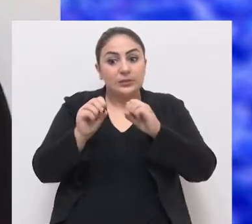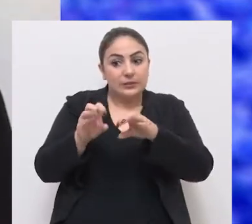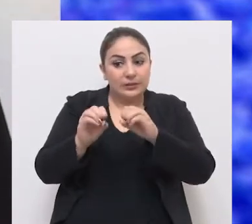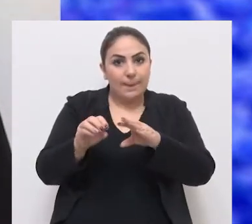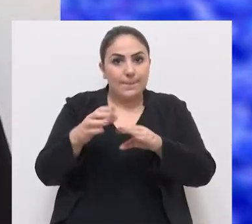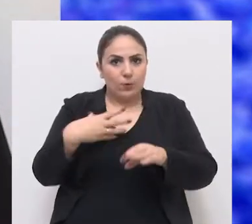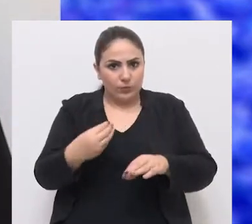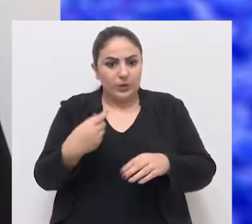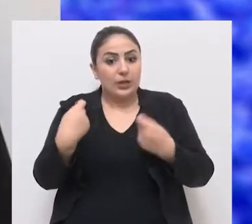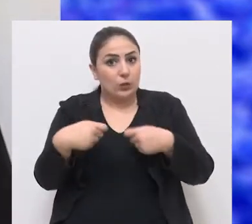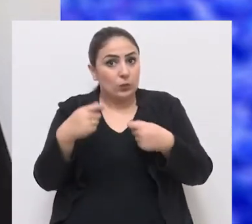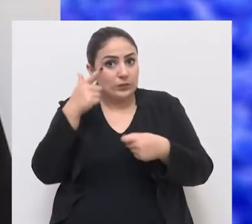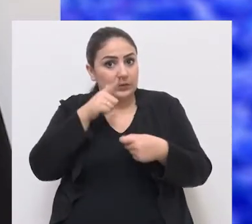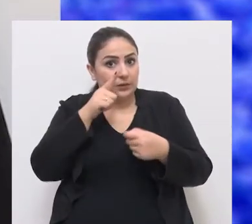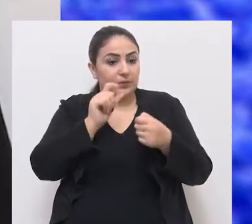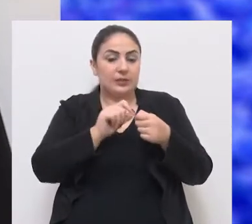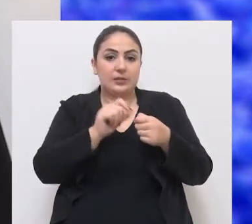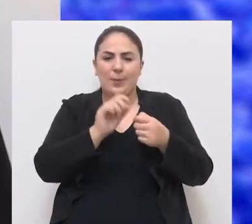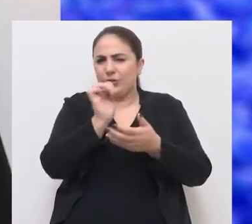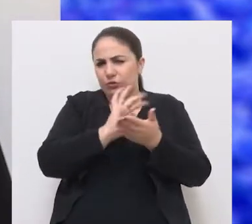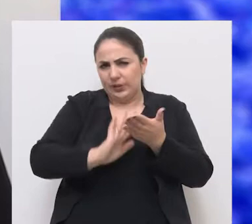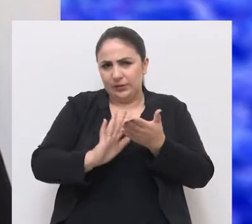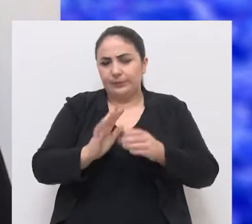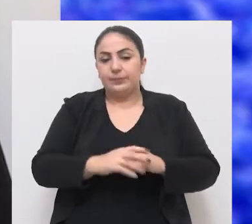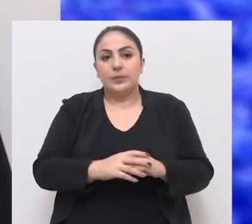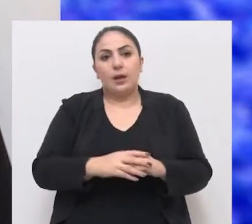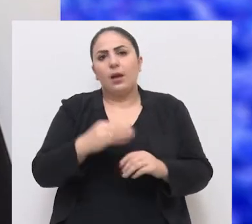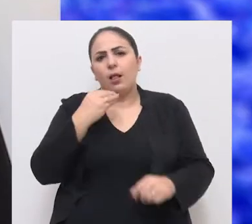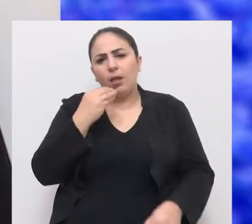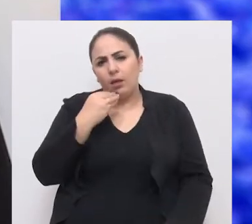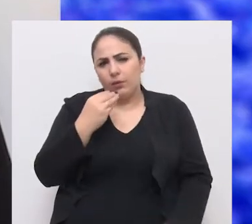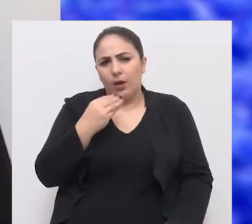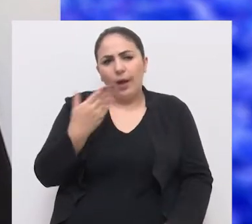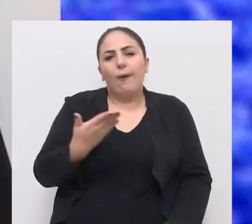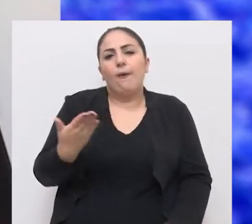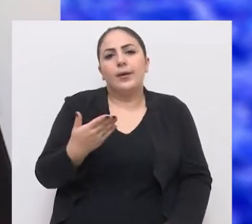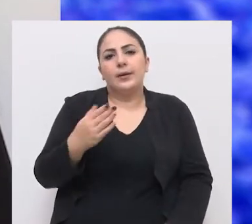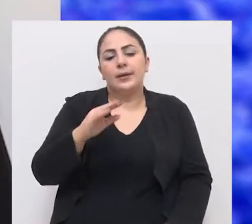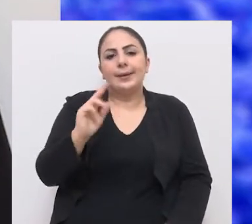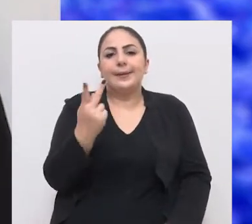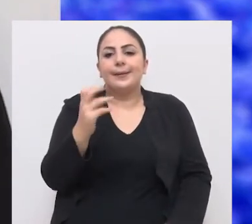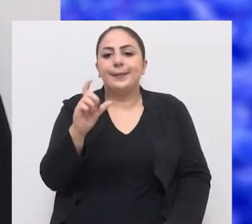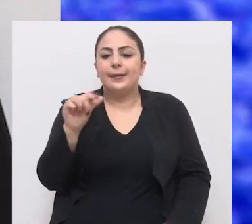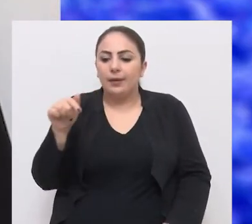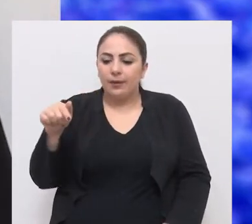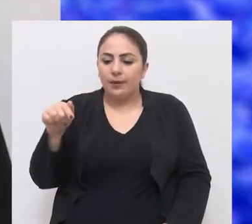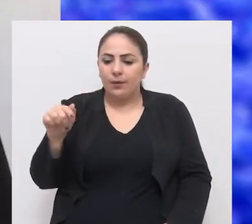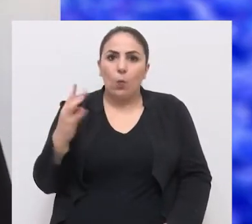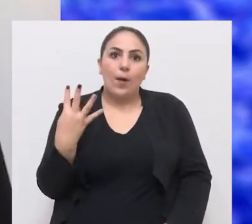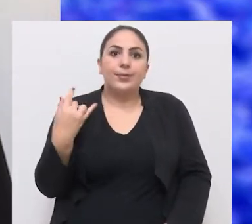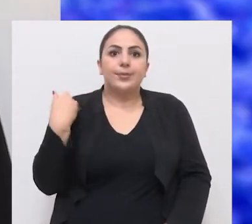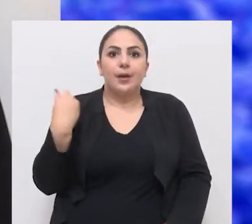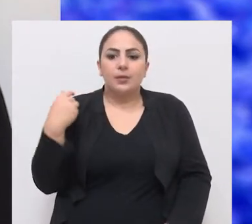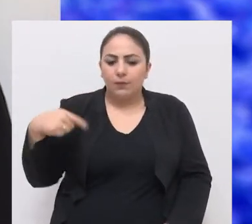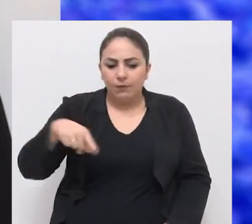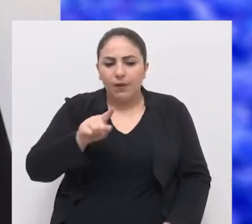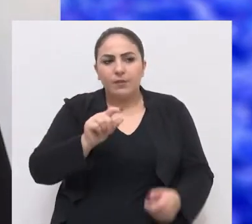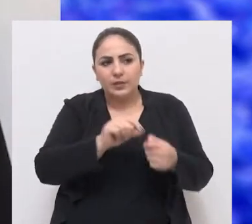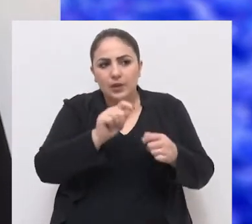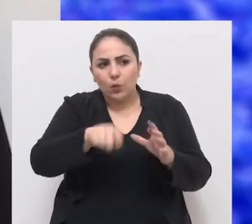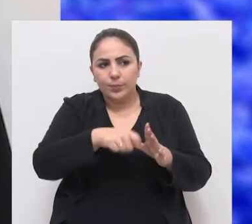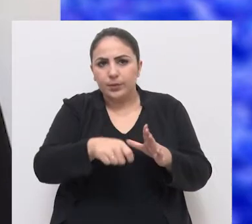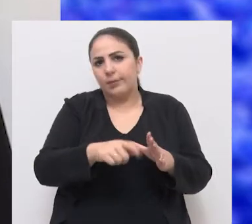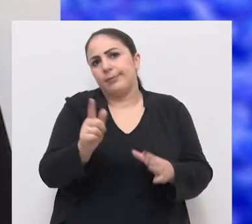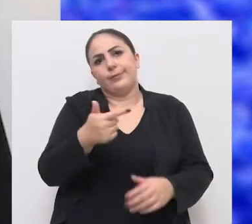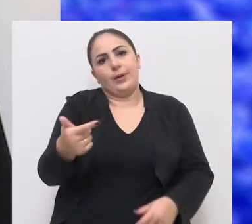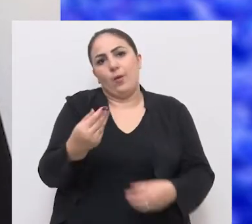possa cumprir. Então, claro que eu não vou agora pedir para a Helena fazer o almoço, por exemplo, porque ela tem 4